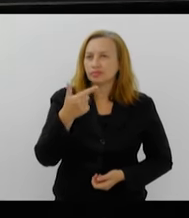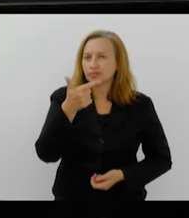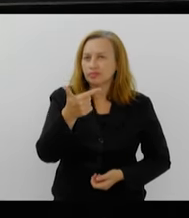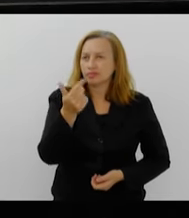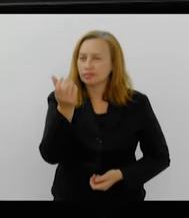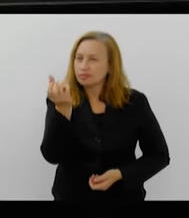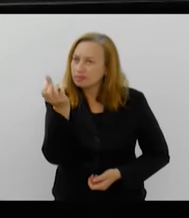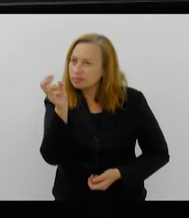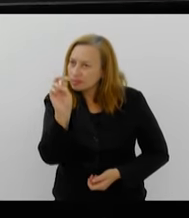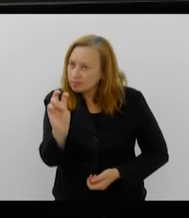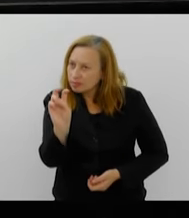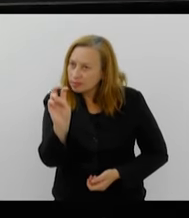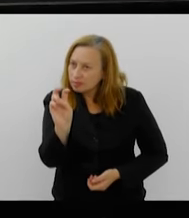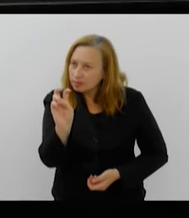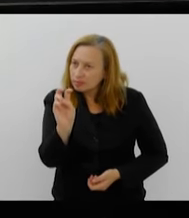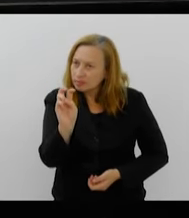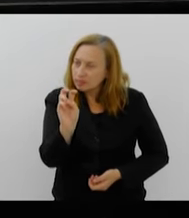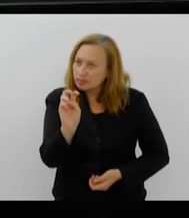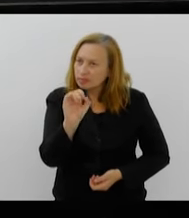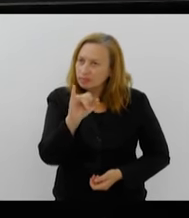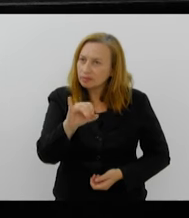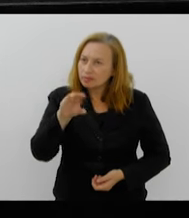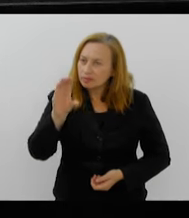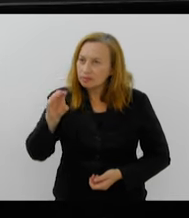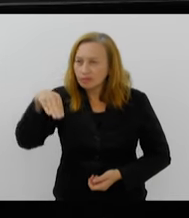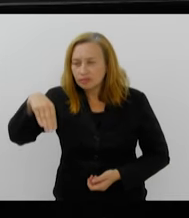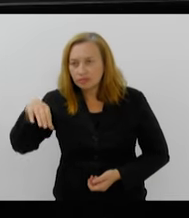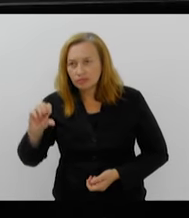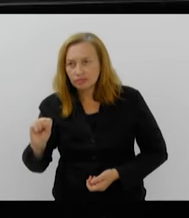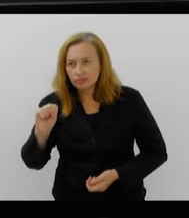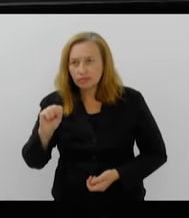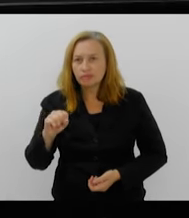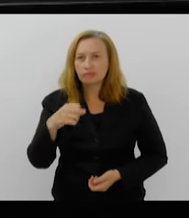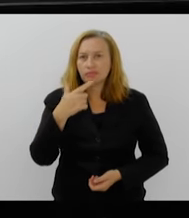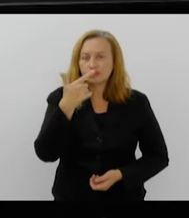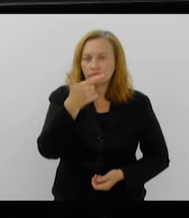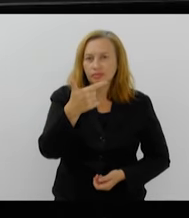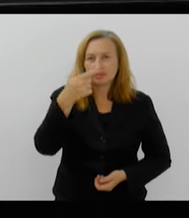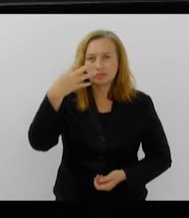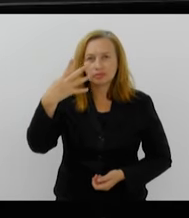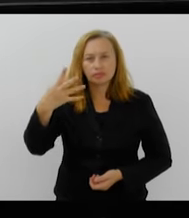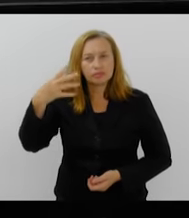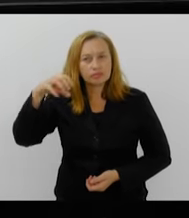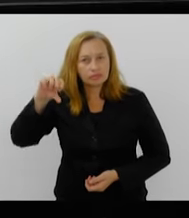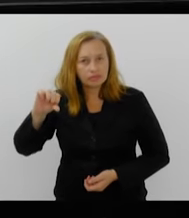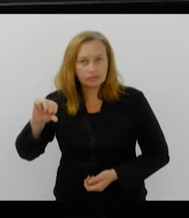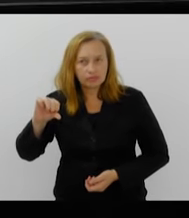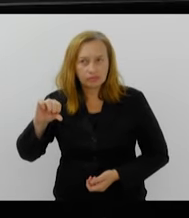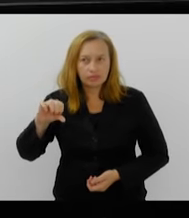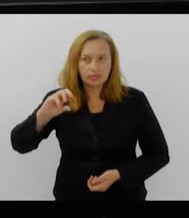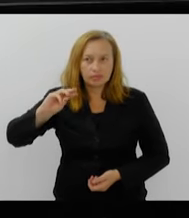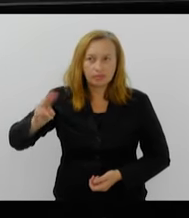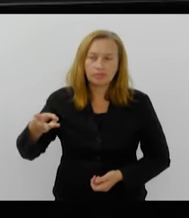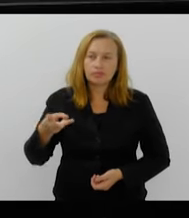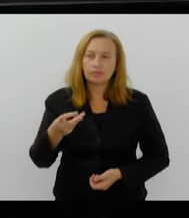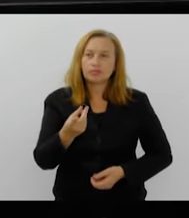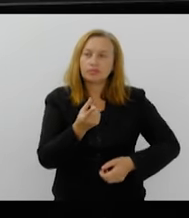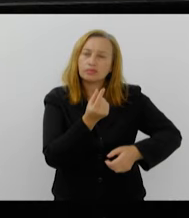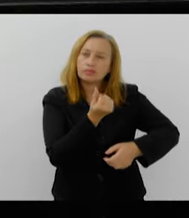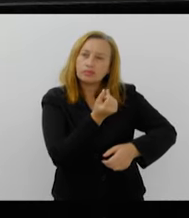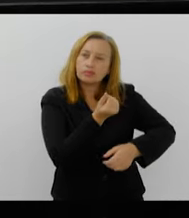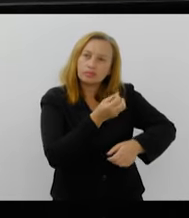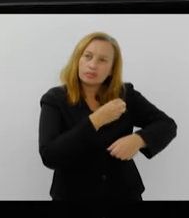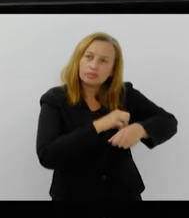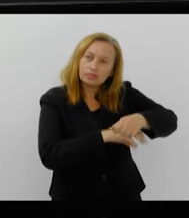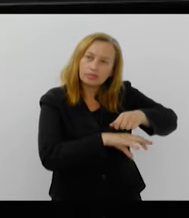2025 é que o ICMS alcance 49,5 bilhões e o Fundo de Combate à Pobreza, que